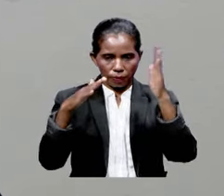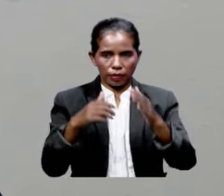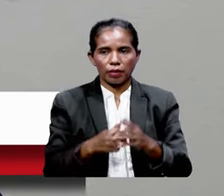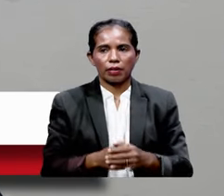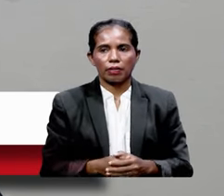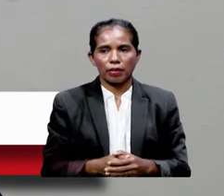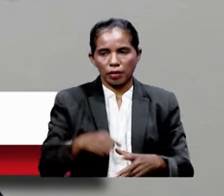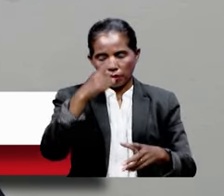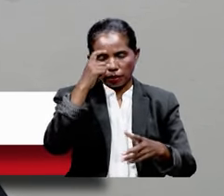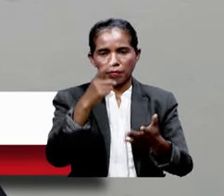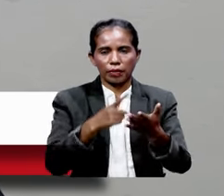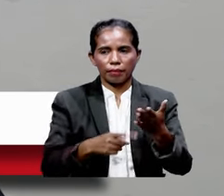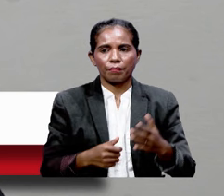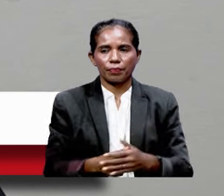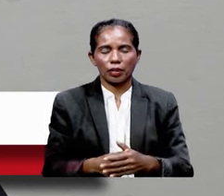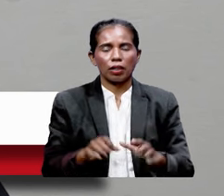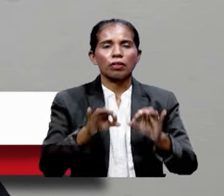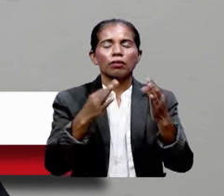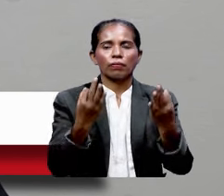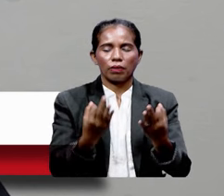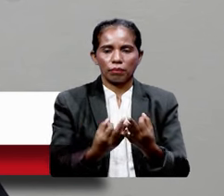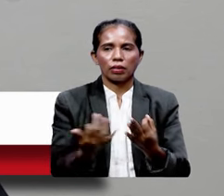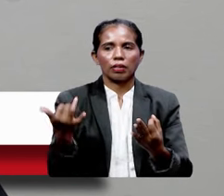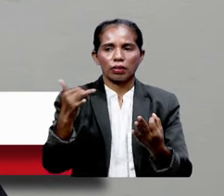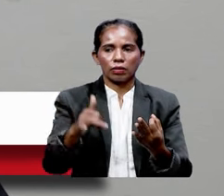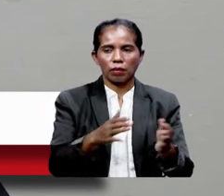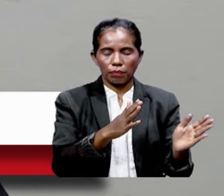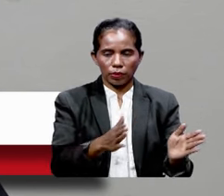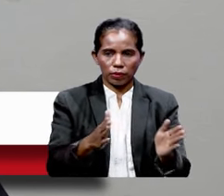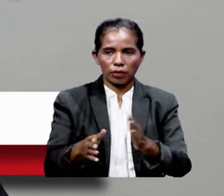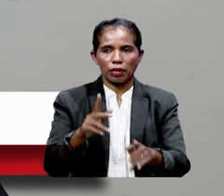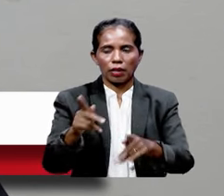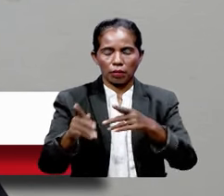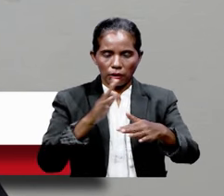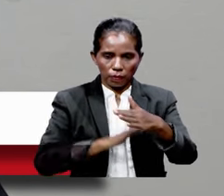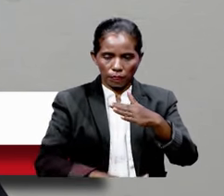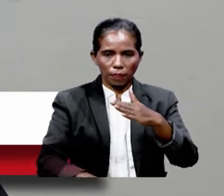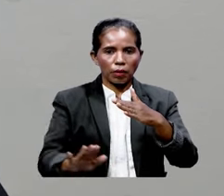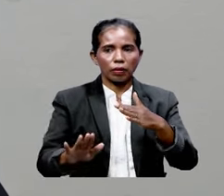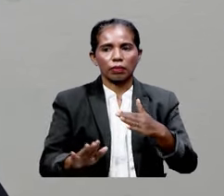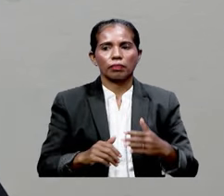Laia problema tamba sera. Familia proceso ideema partos